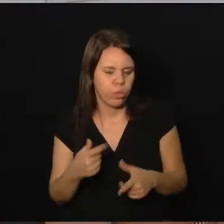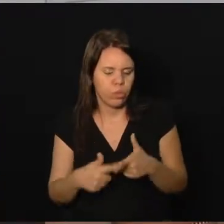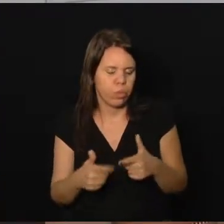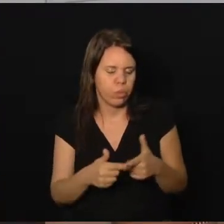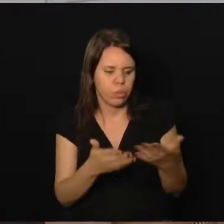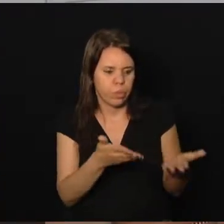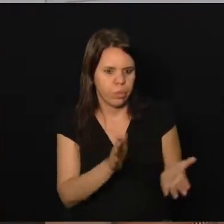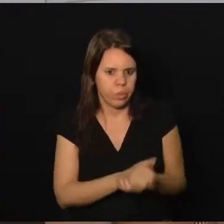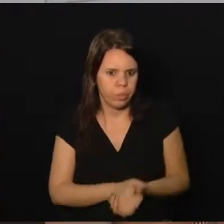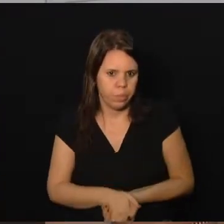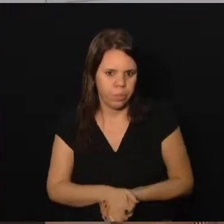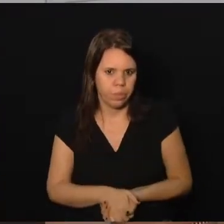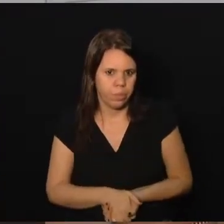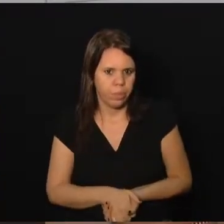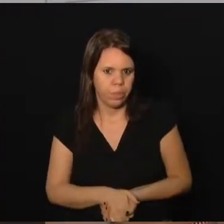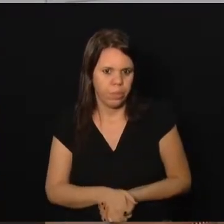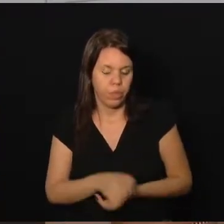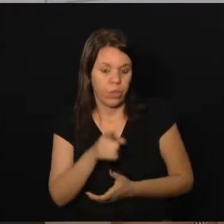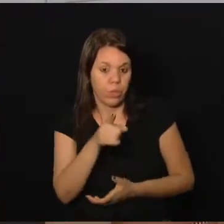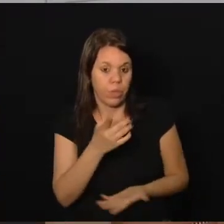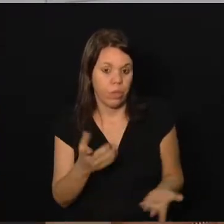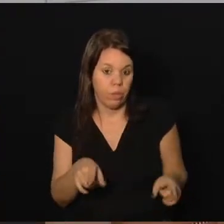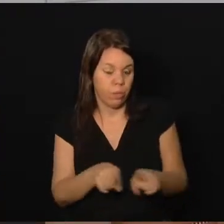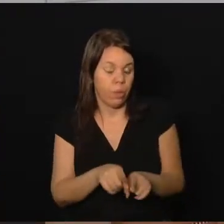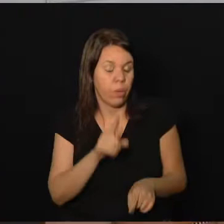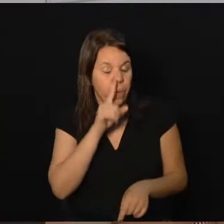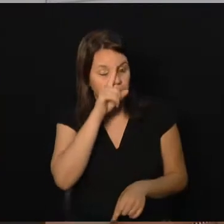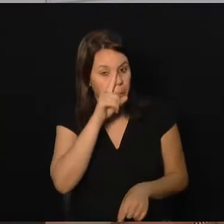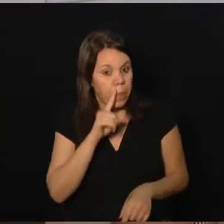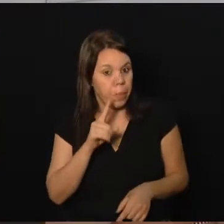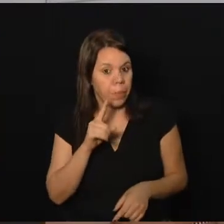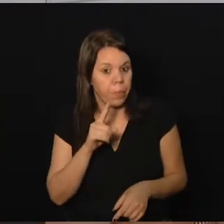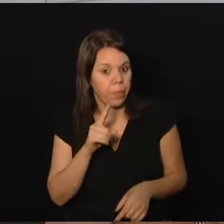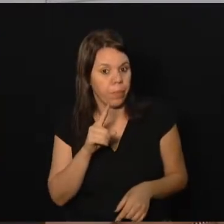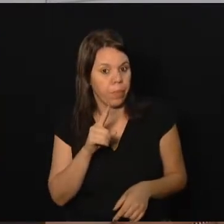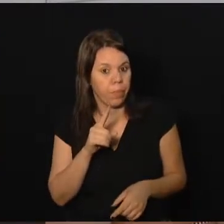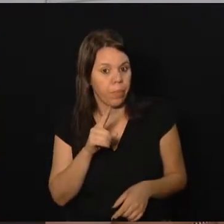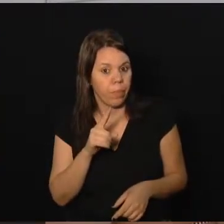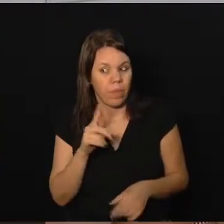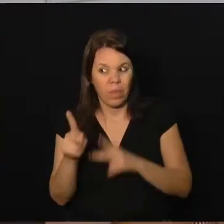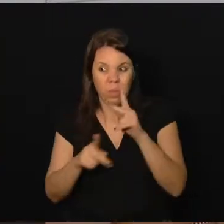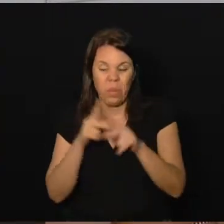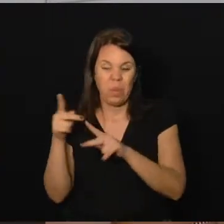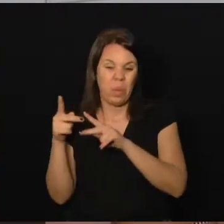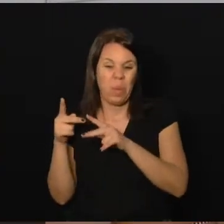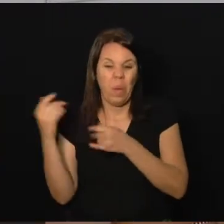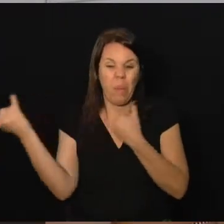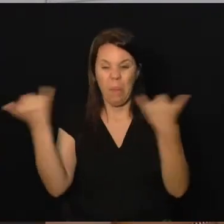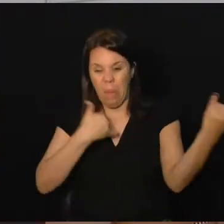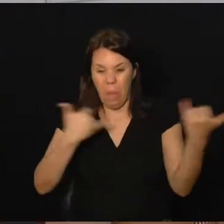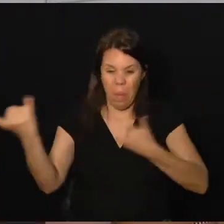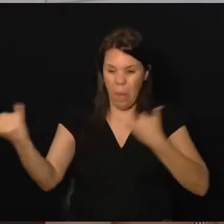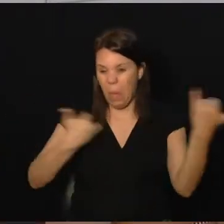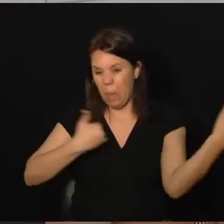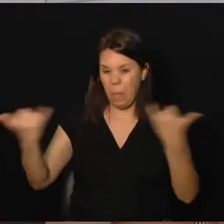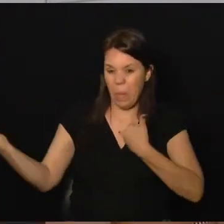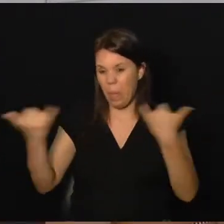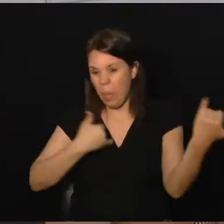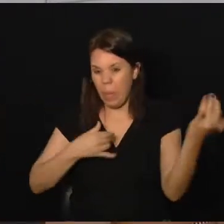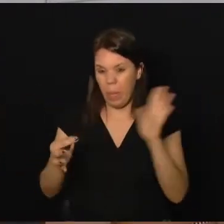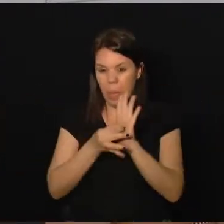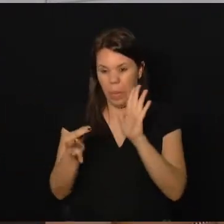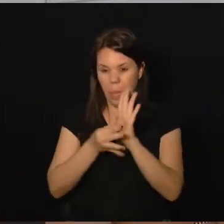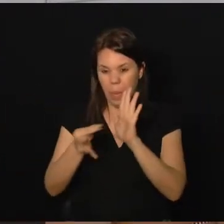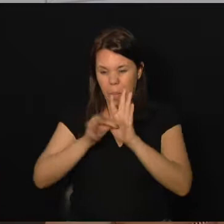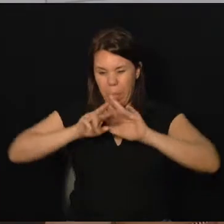problema. E sem falar que você corre o risco de ouvir a voz da multidão. Então, um vai falar uma coisa, outro vai falar outra, outro vai falar